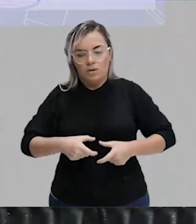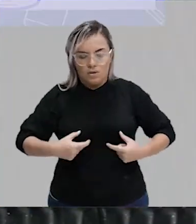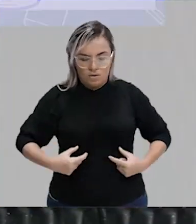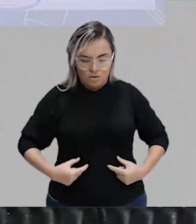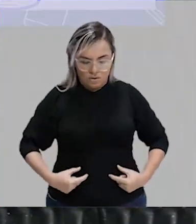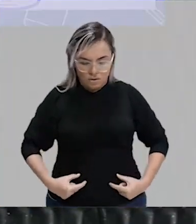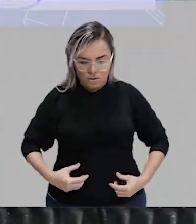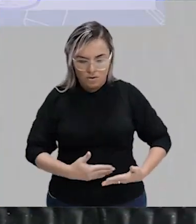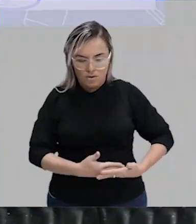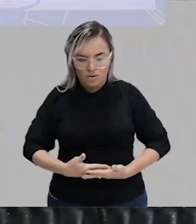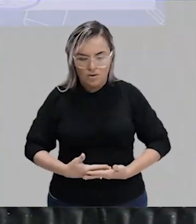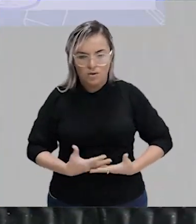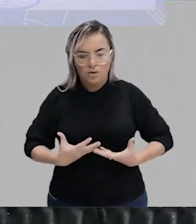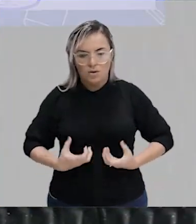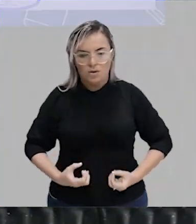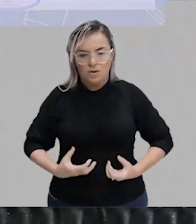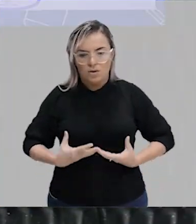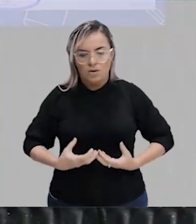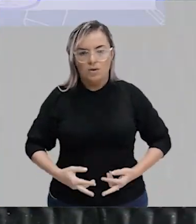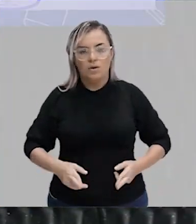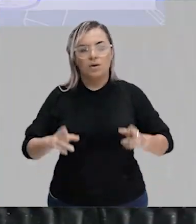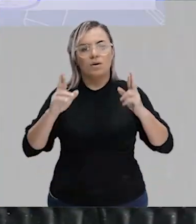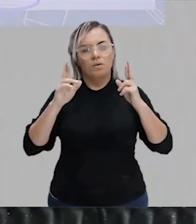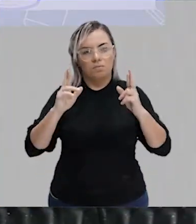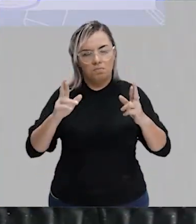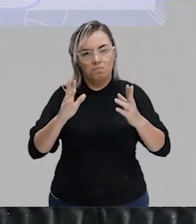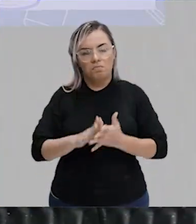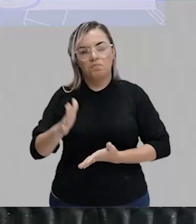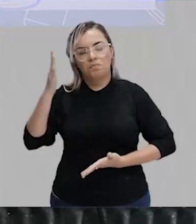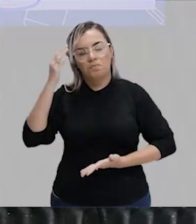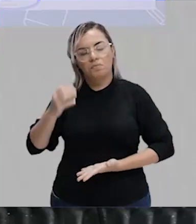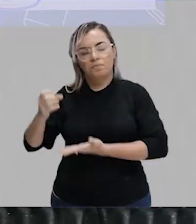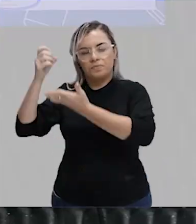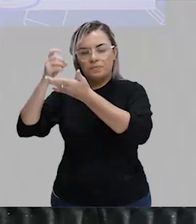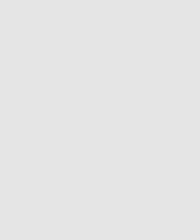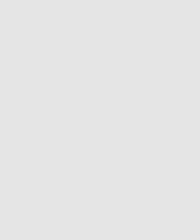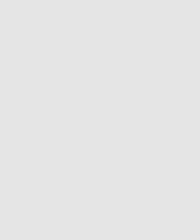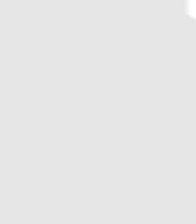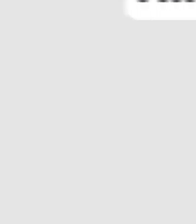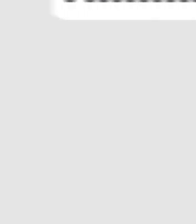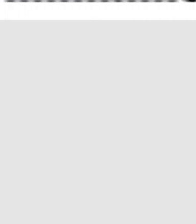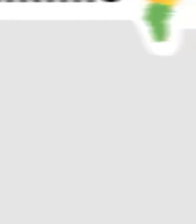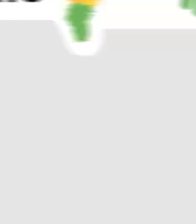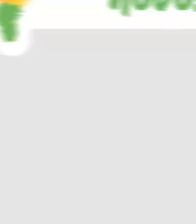Eu espero que vocês tenham entendido. Espero que todos fiquem com Deus e até mais, pessoal. Tchau, tchau.